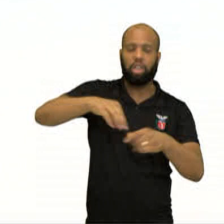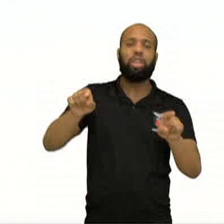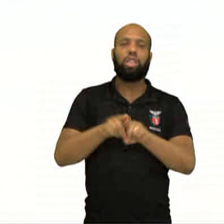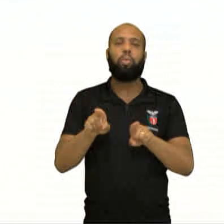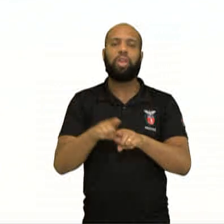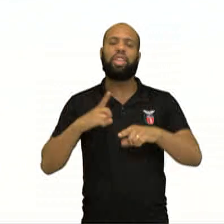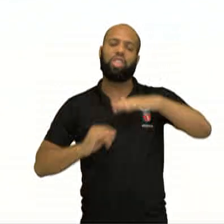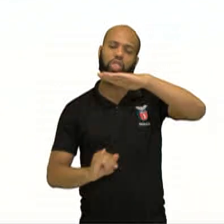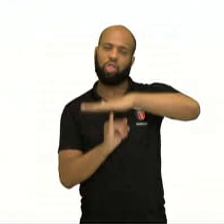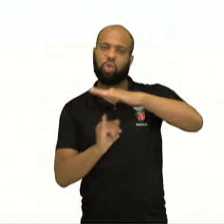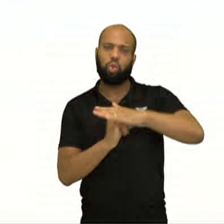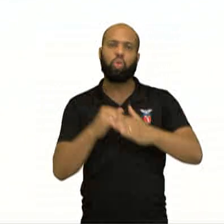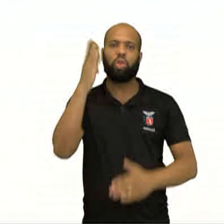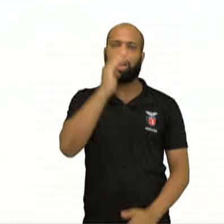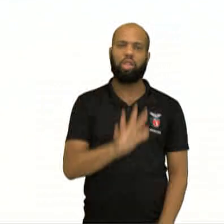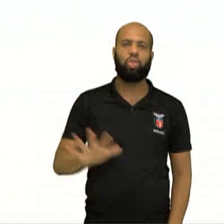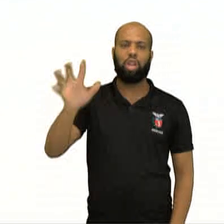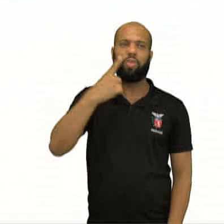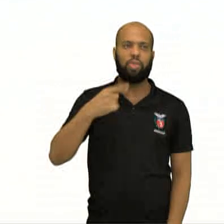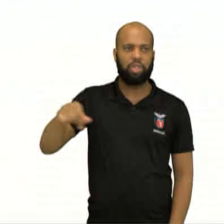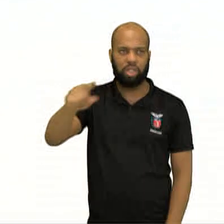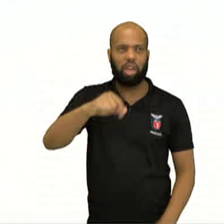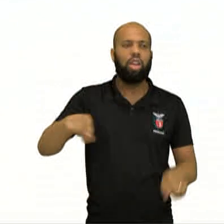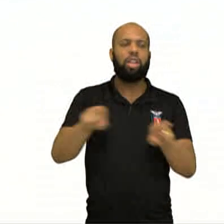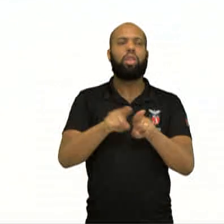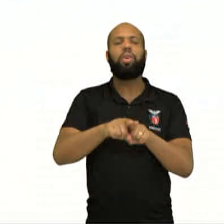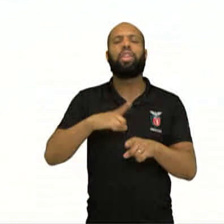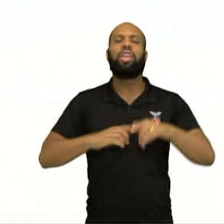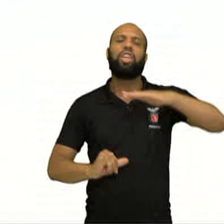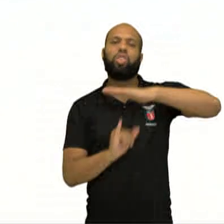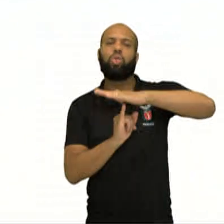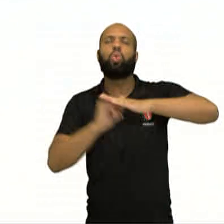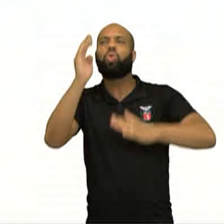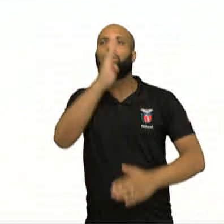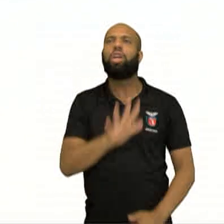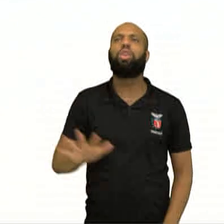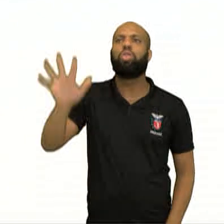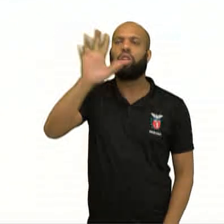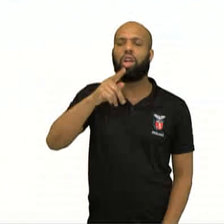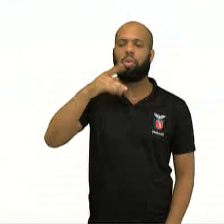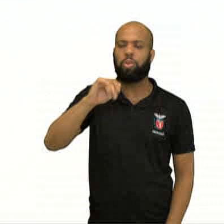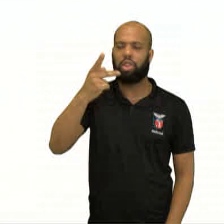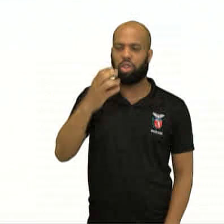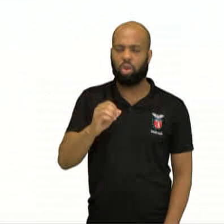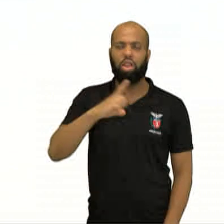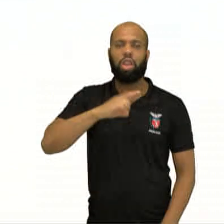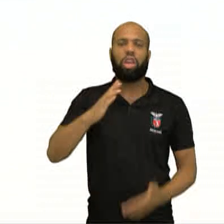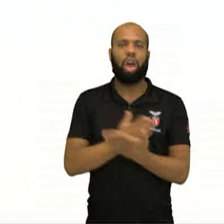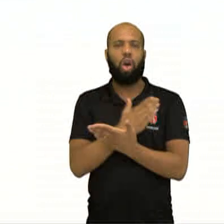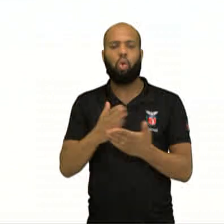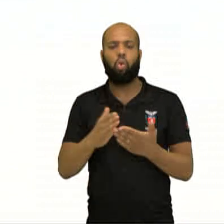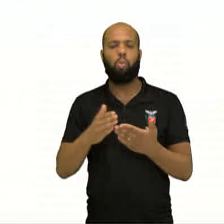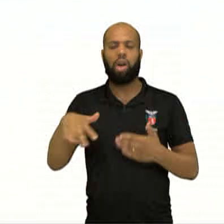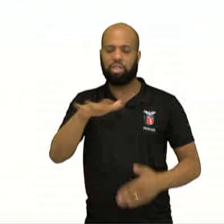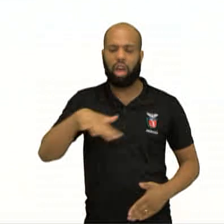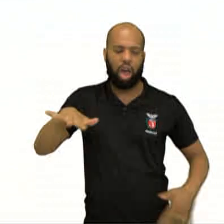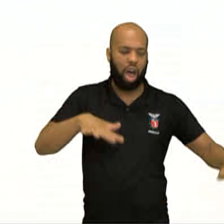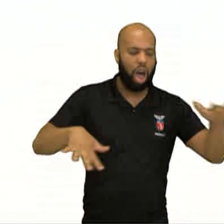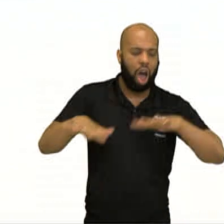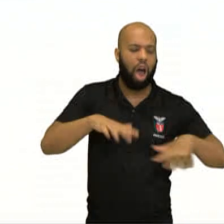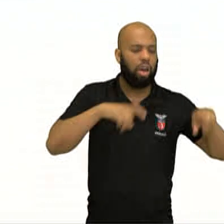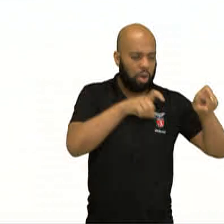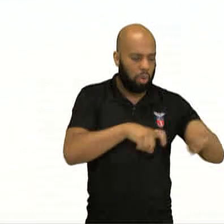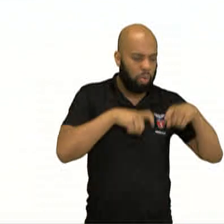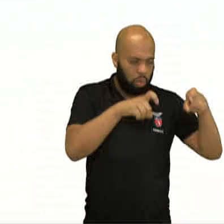do Sal e Instituto Nacional do Pinho. Repara atividades aí ligadas à área da agricultura e da área